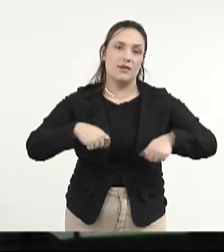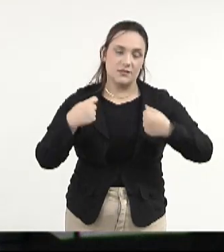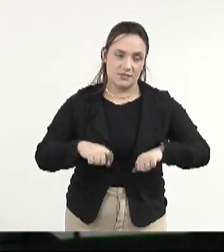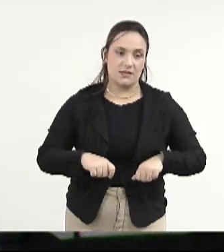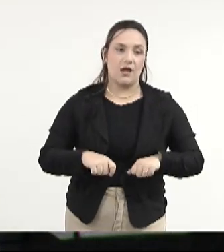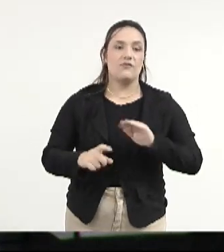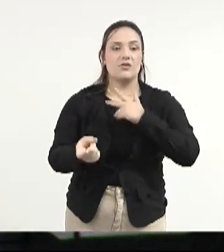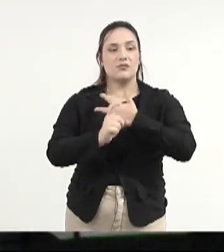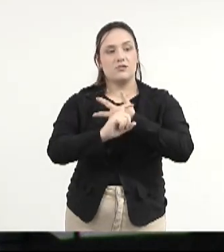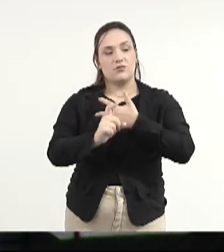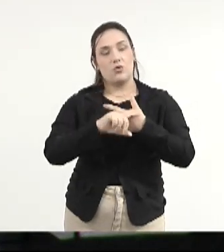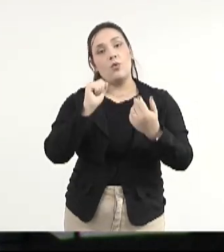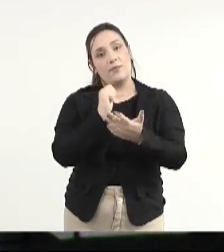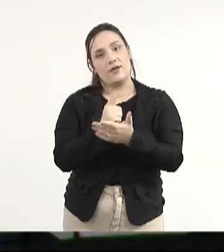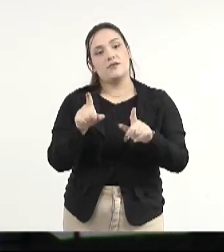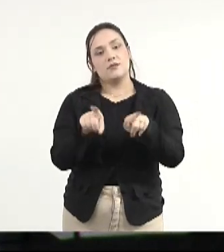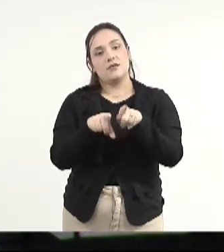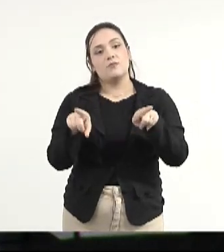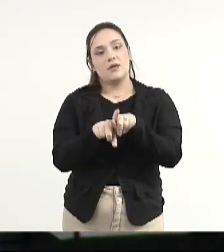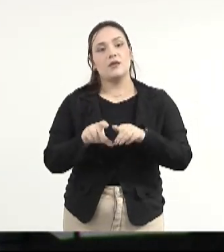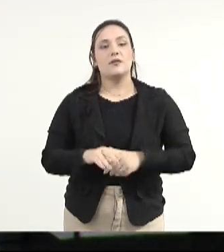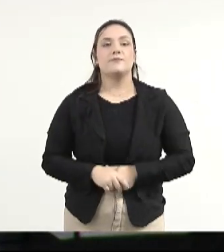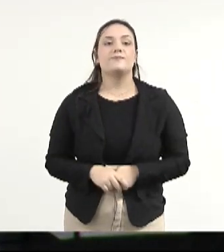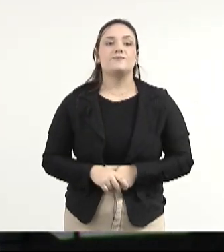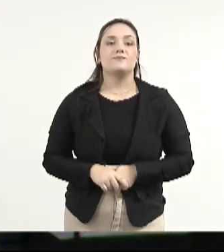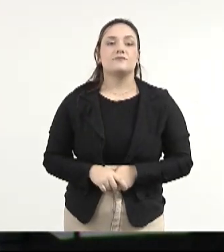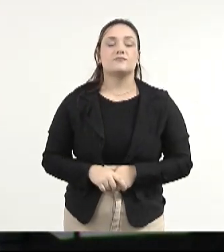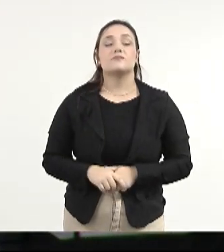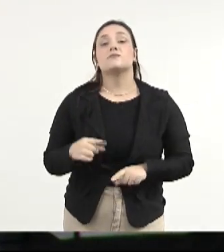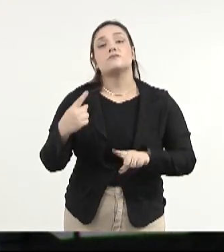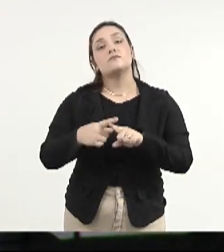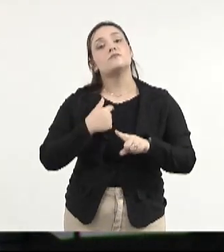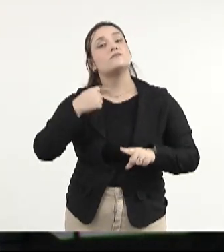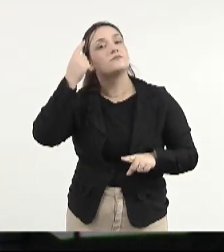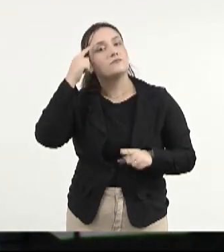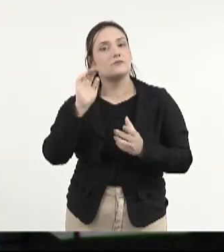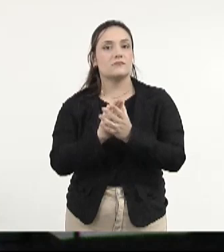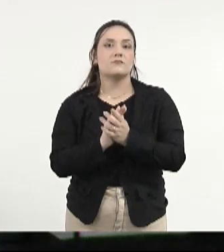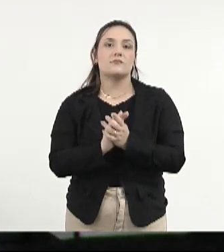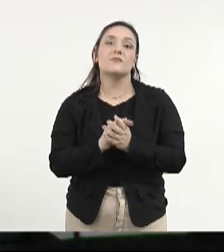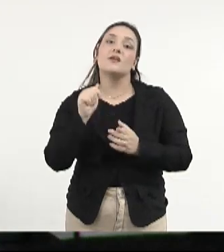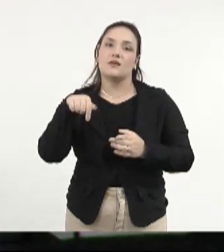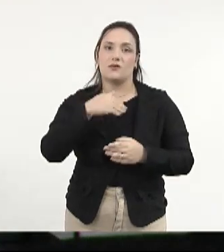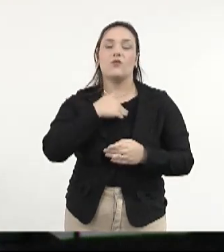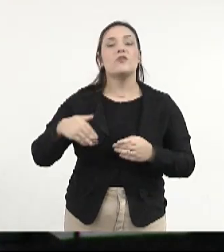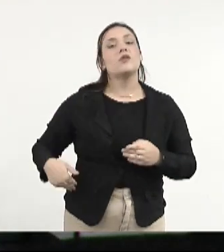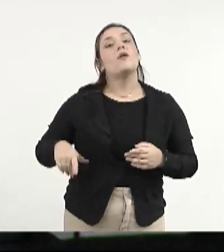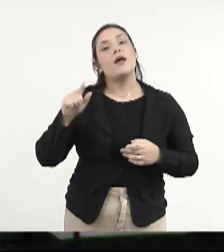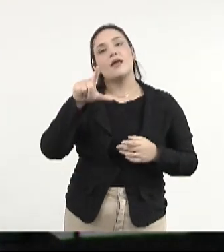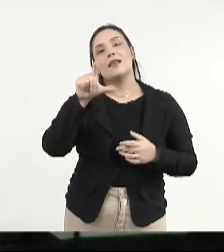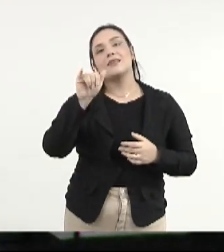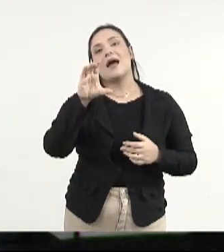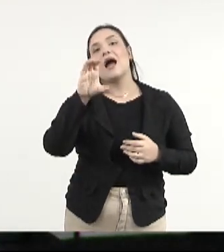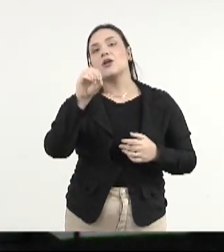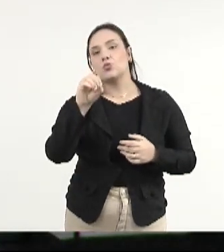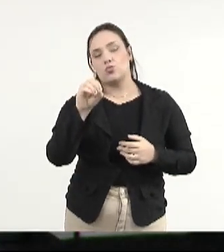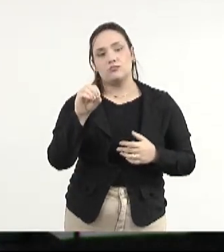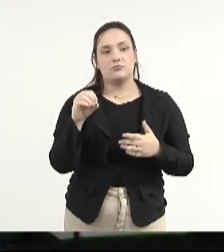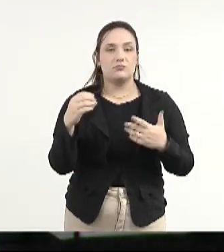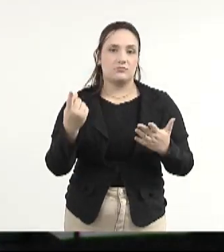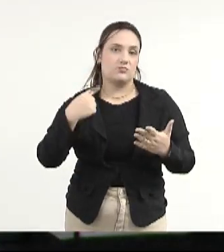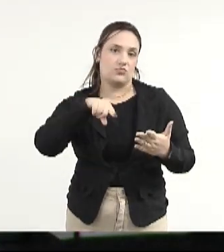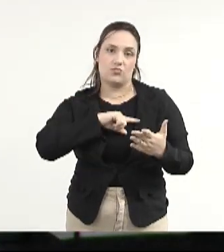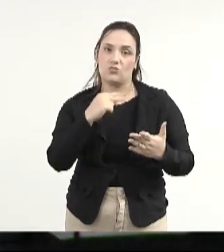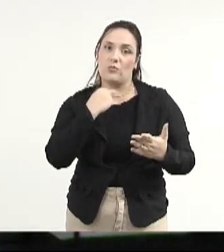o Executivo, e também porque, no meu entendimento, o Estado é laico. E aí nós